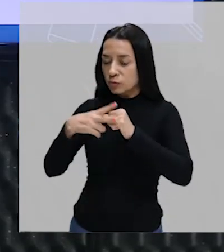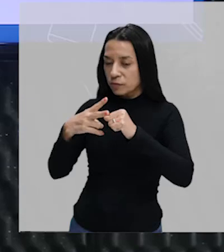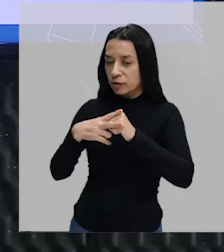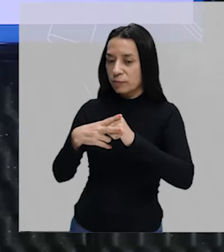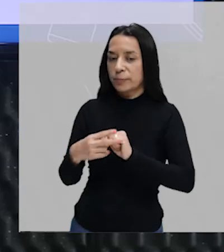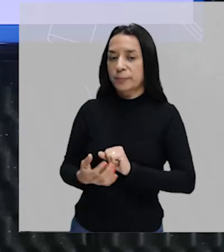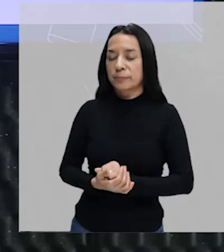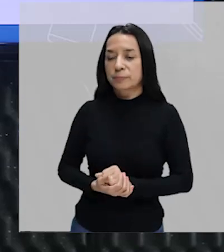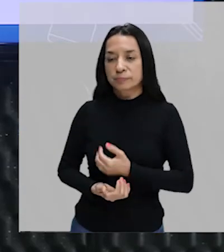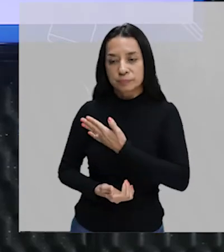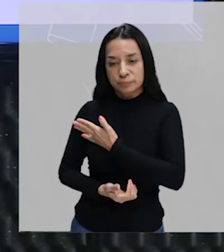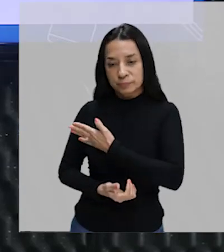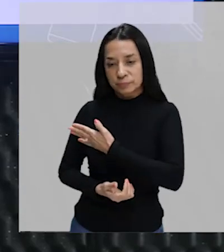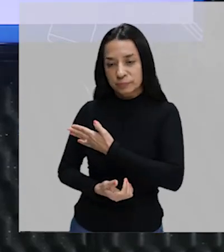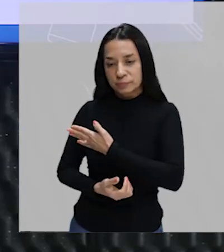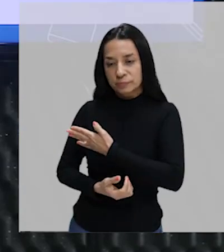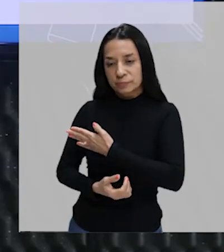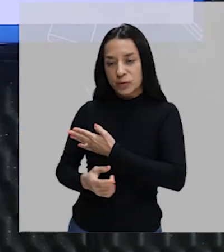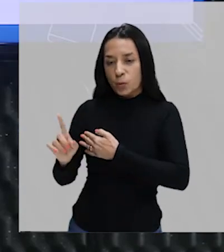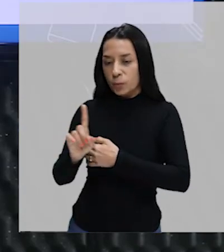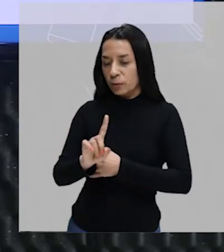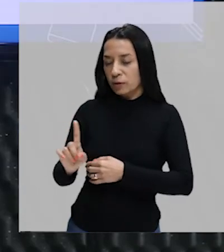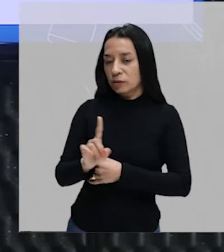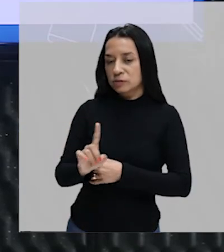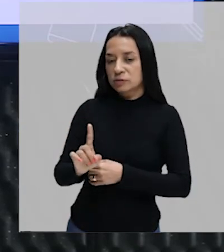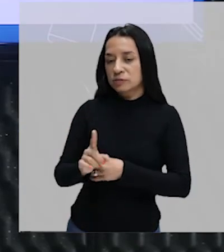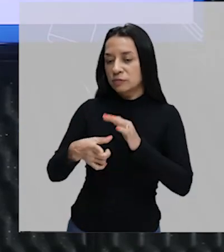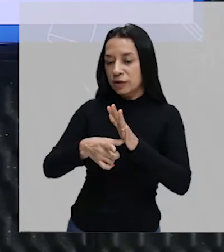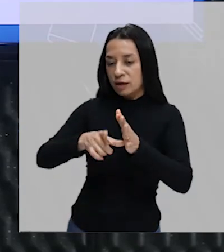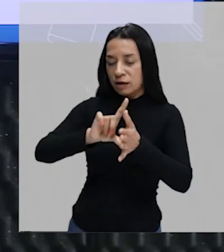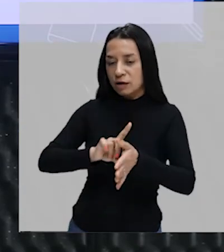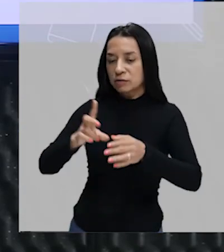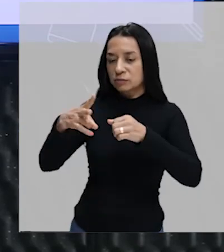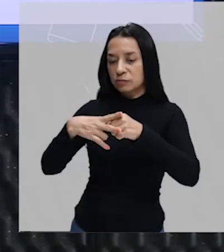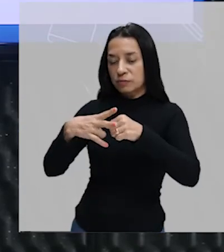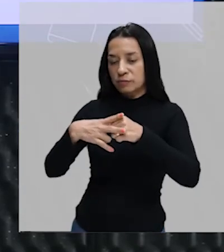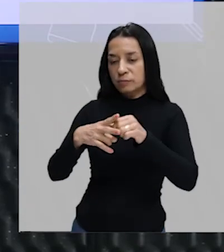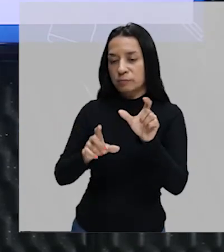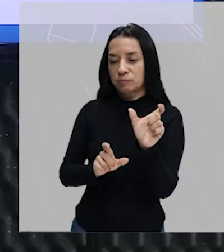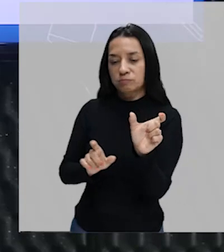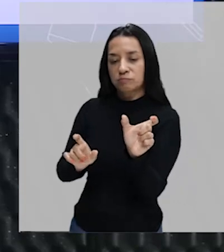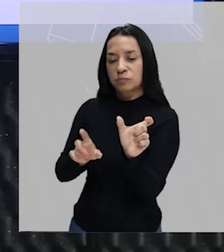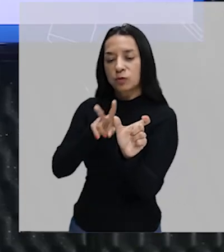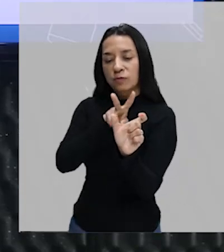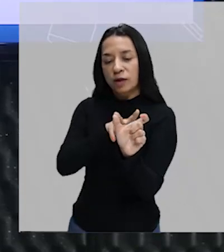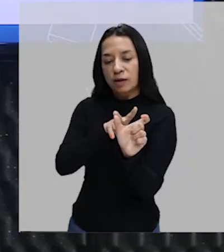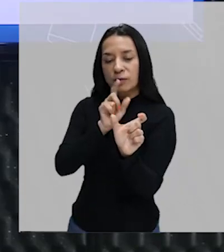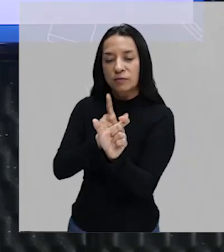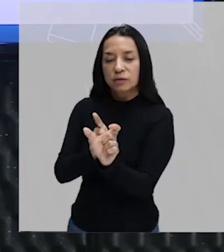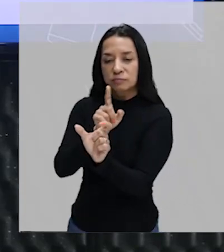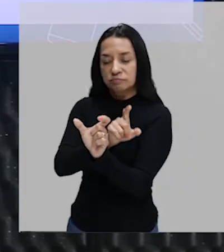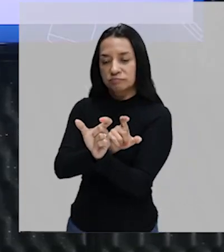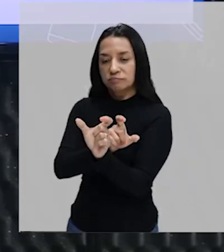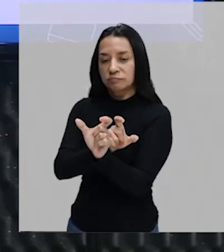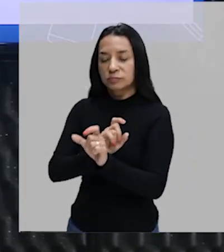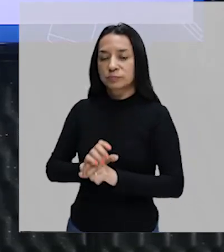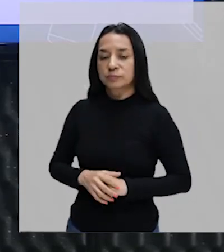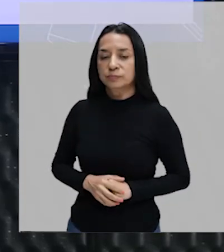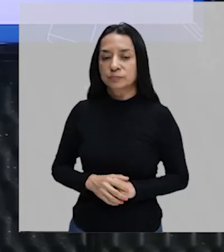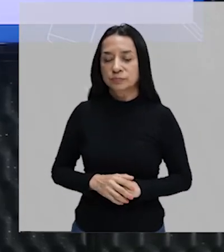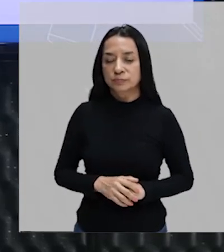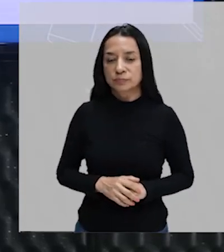certo? E aqui no negativo, ele vem o quê? Antes do verbo. Então, no los llames. Não